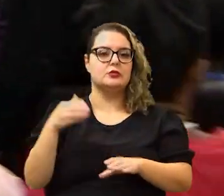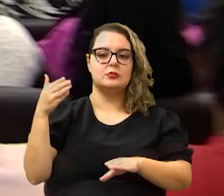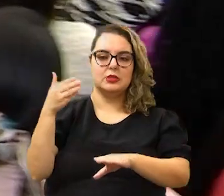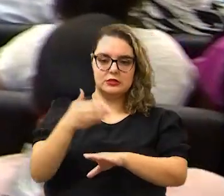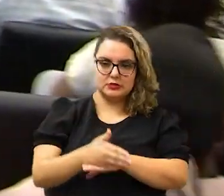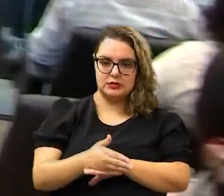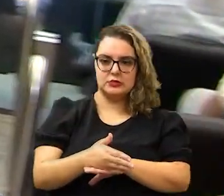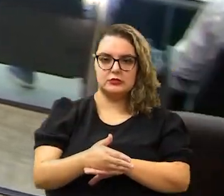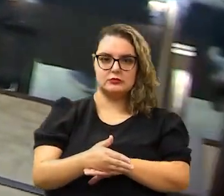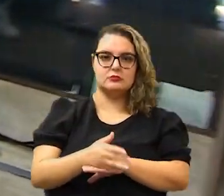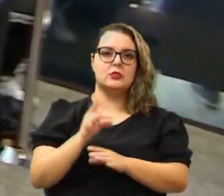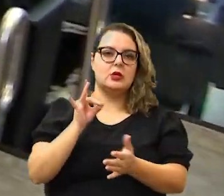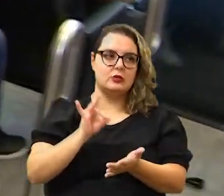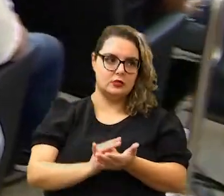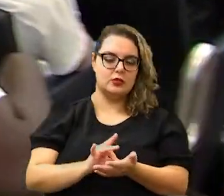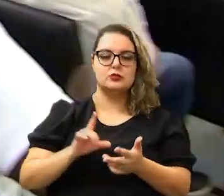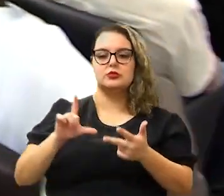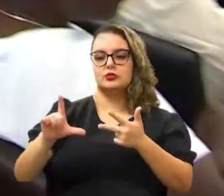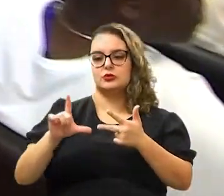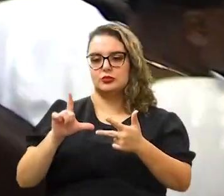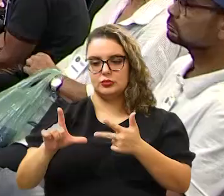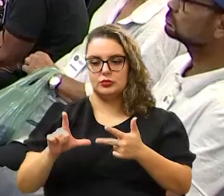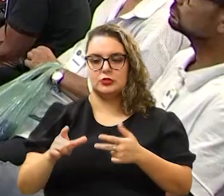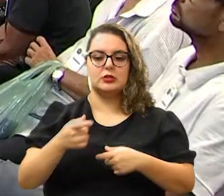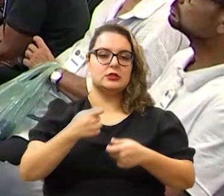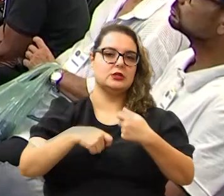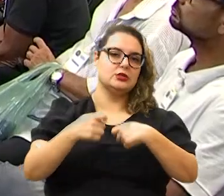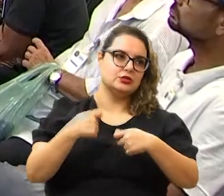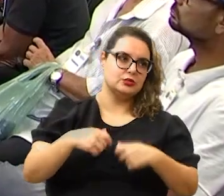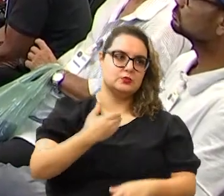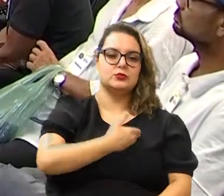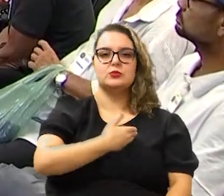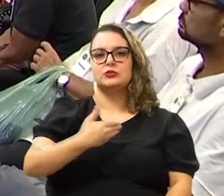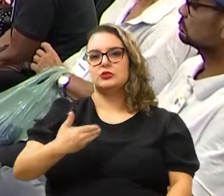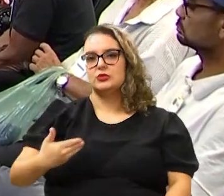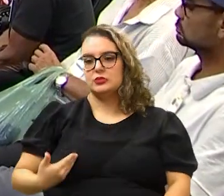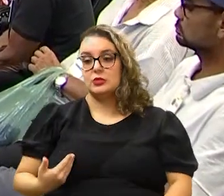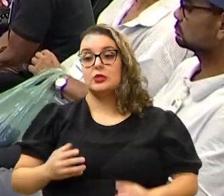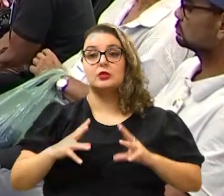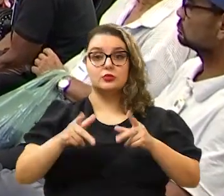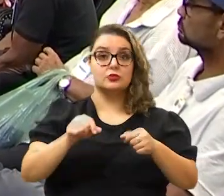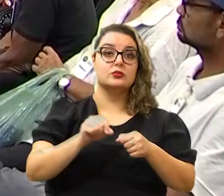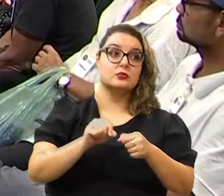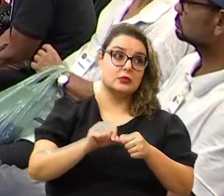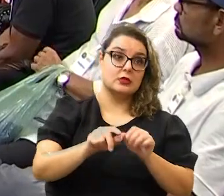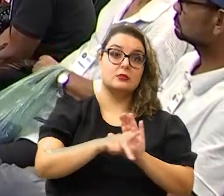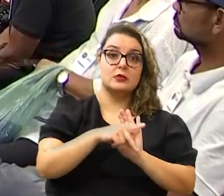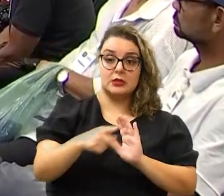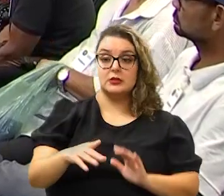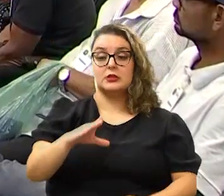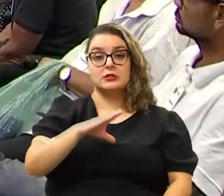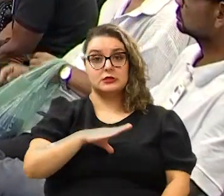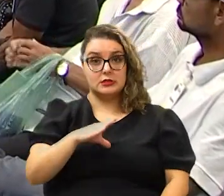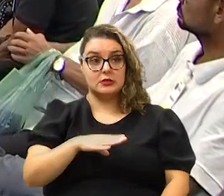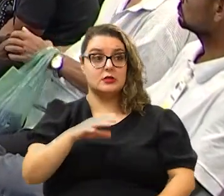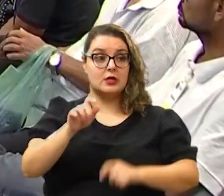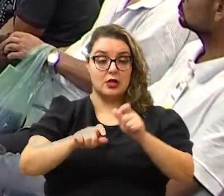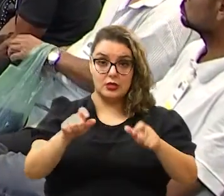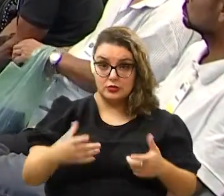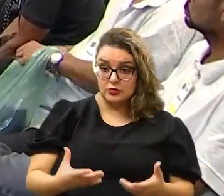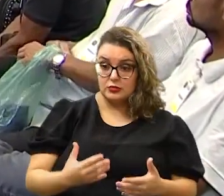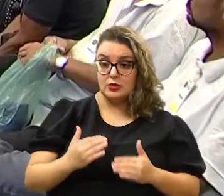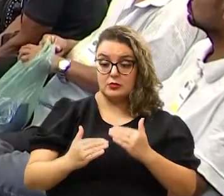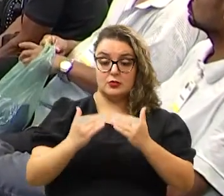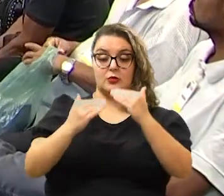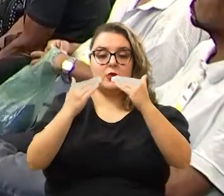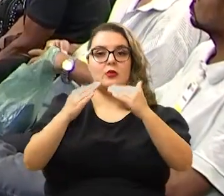para a participação mesmo no legislativo, na administração pública e tudo que faz parte da cidade, né? As